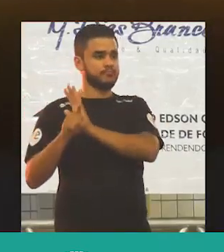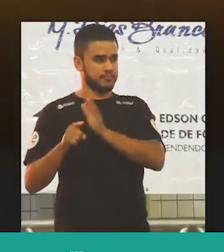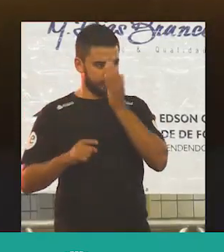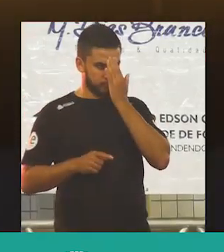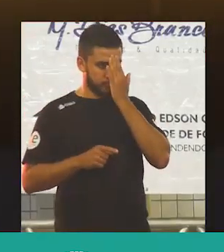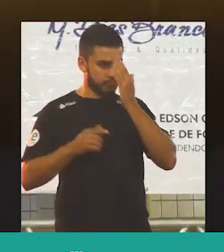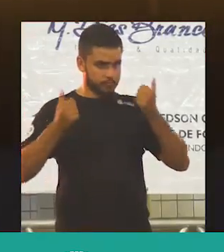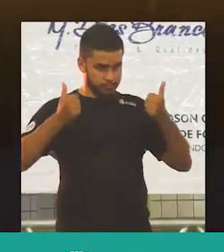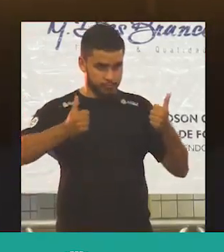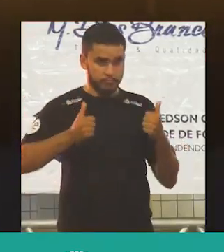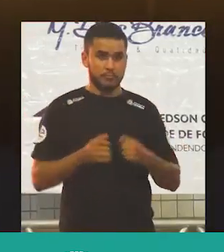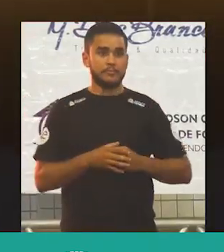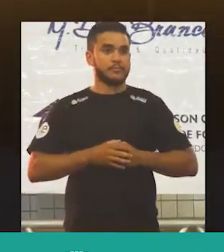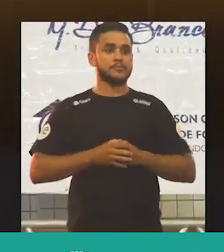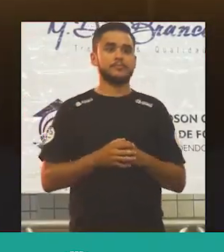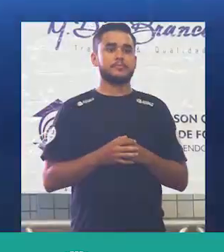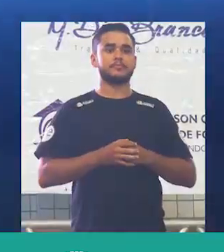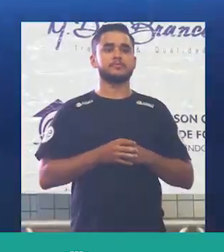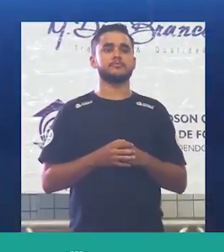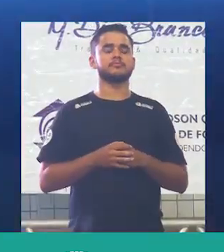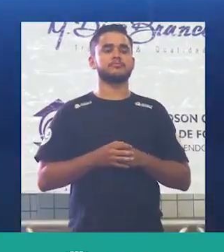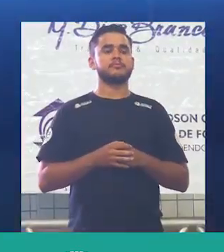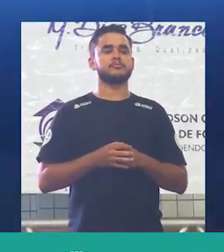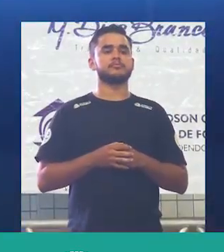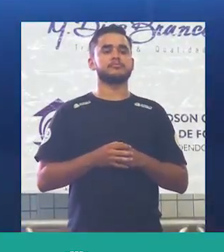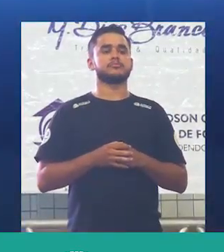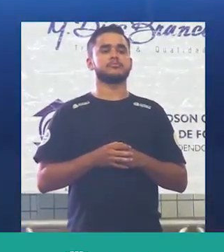começar? Beleza, então.